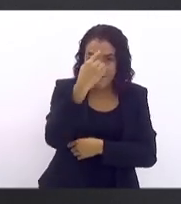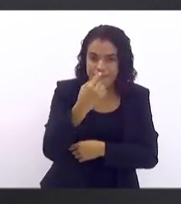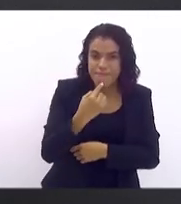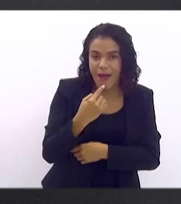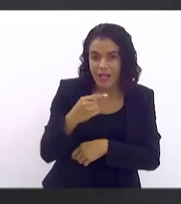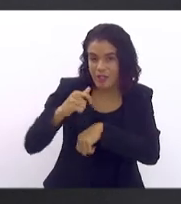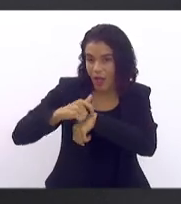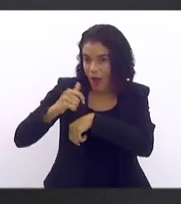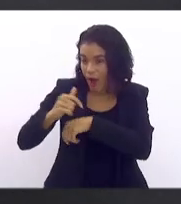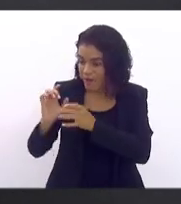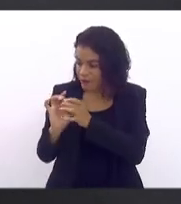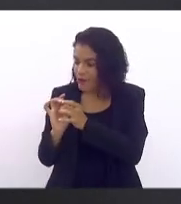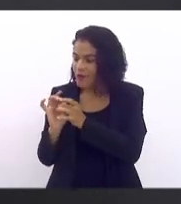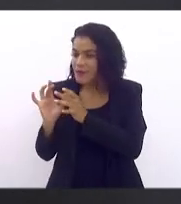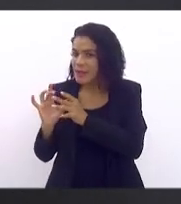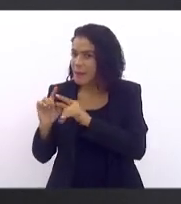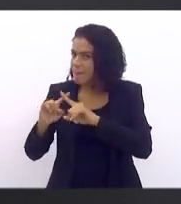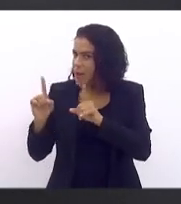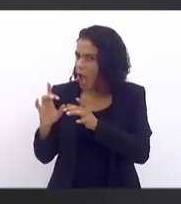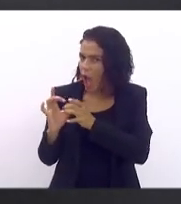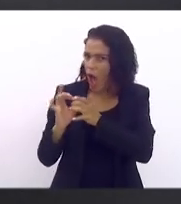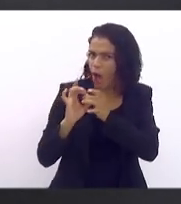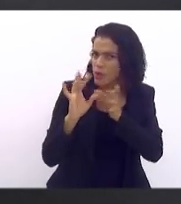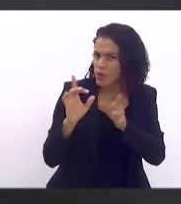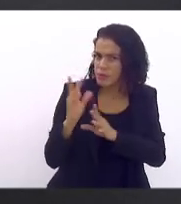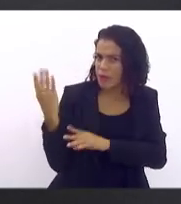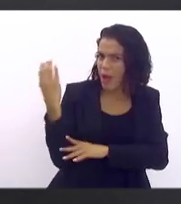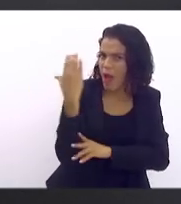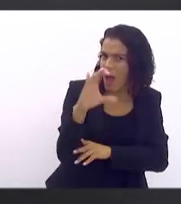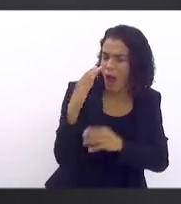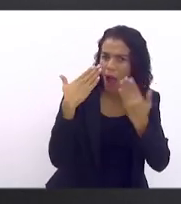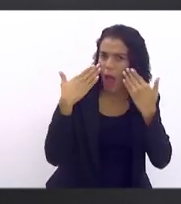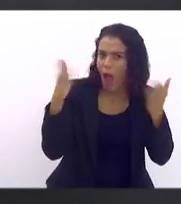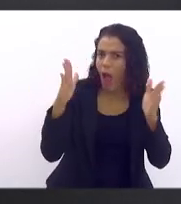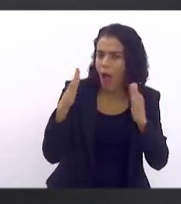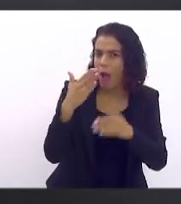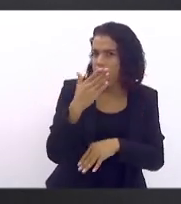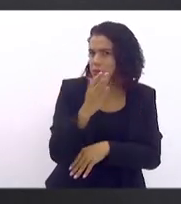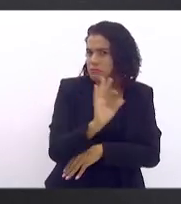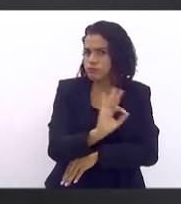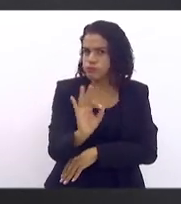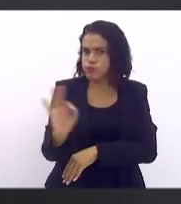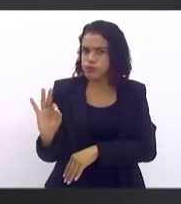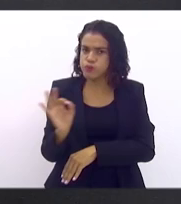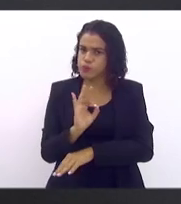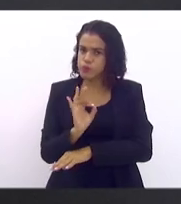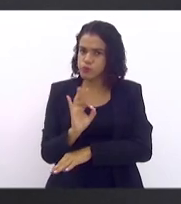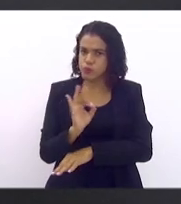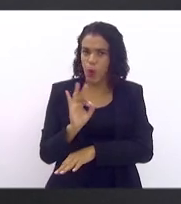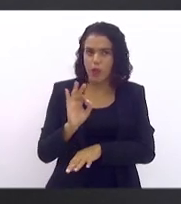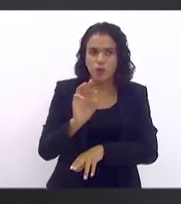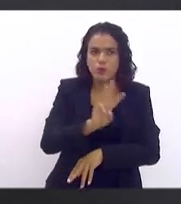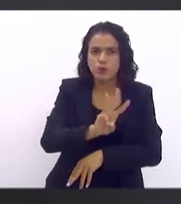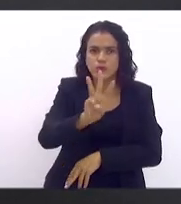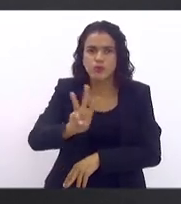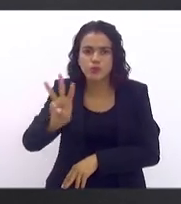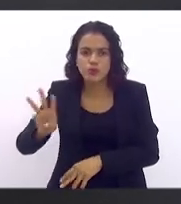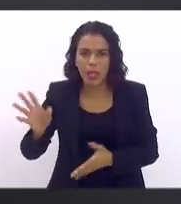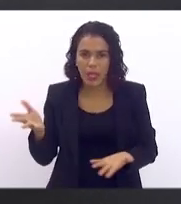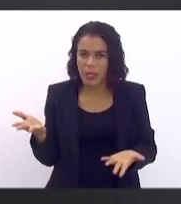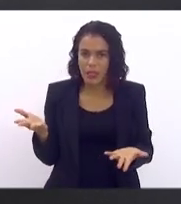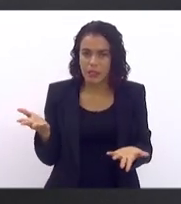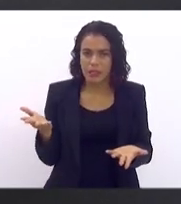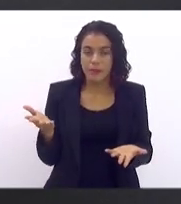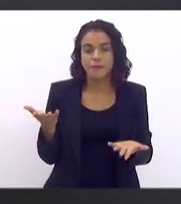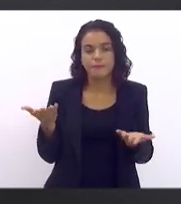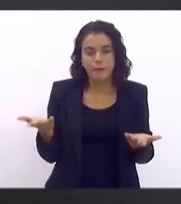foi autorizada, mas que não foi autorizada para ser inserida num programa dessa natureza, num site pornô. Então a gente queria